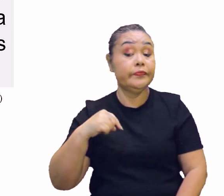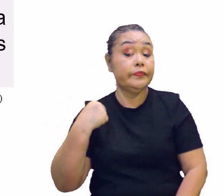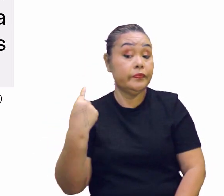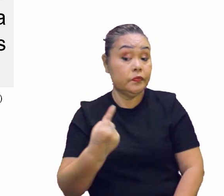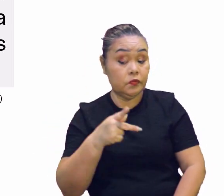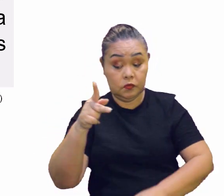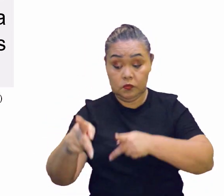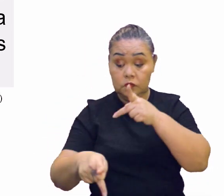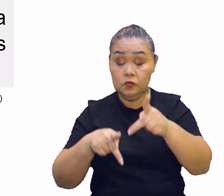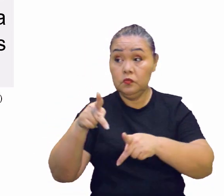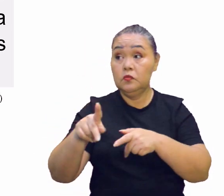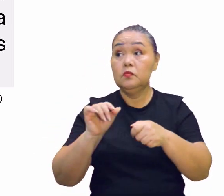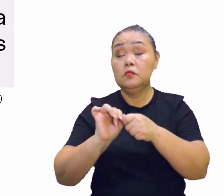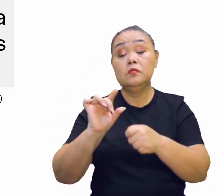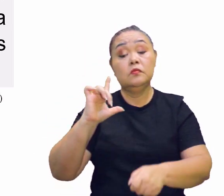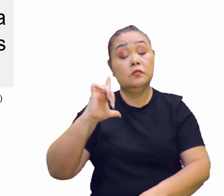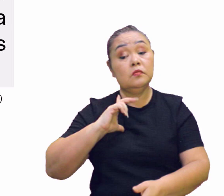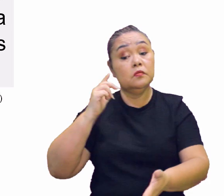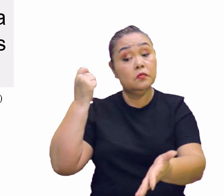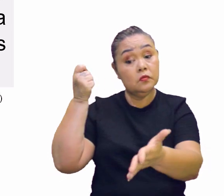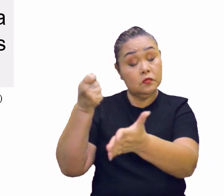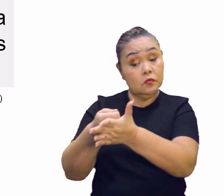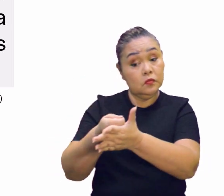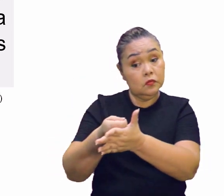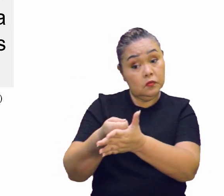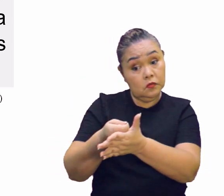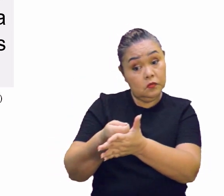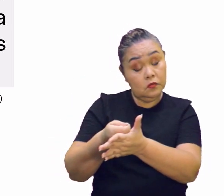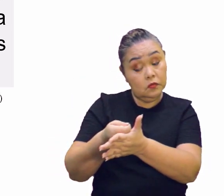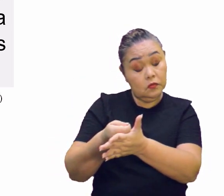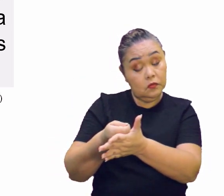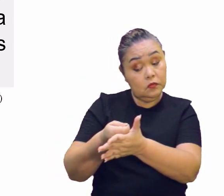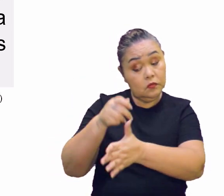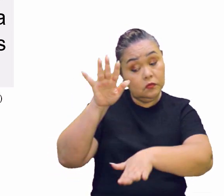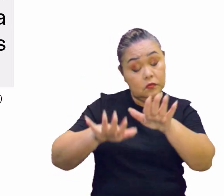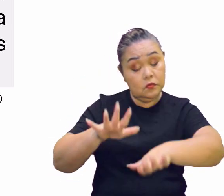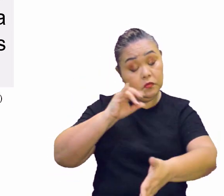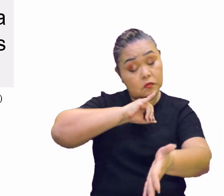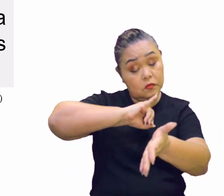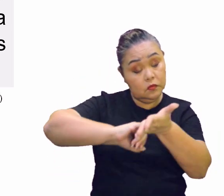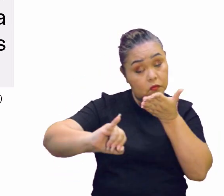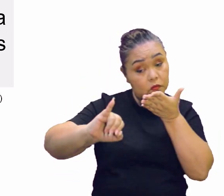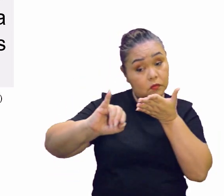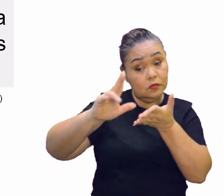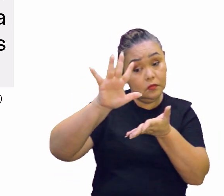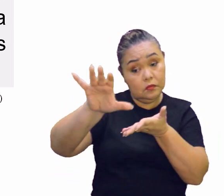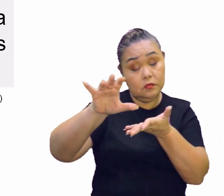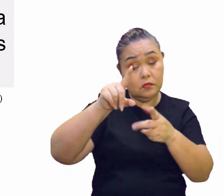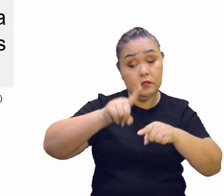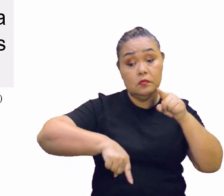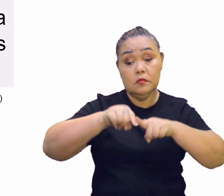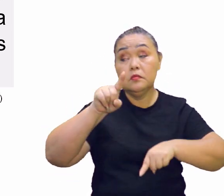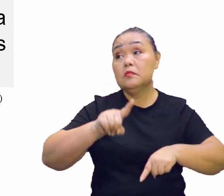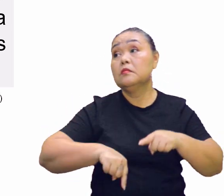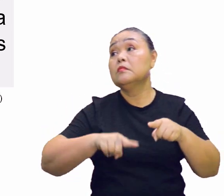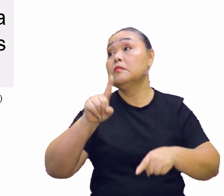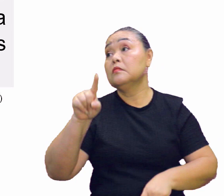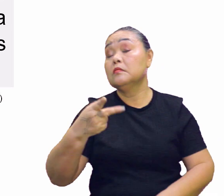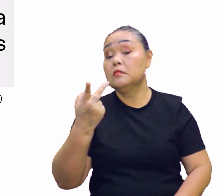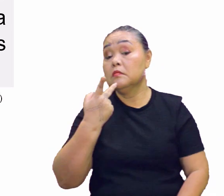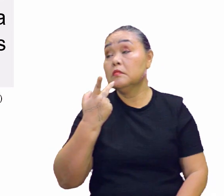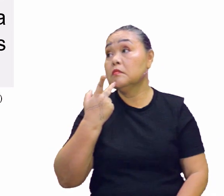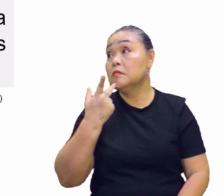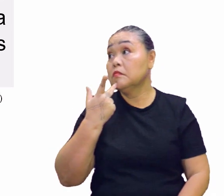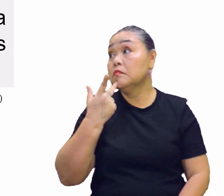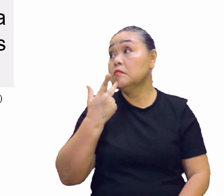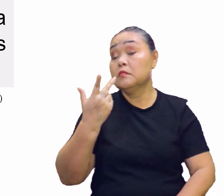nós, povo, população, pague em muitos impostos em determinados produtos. E sem falar